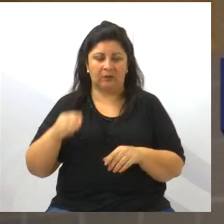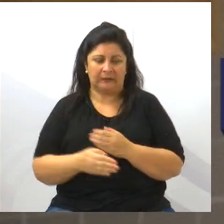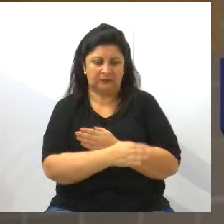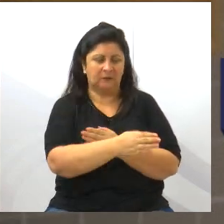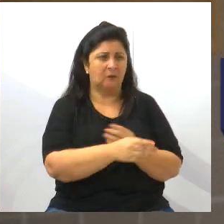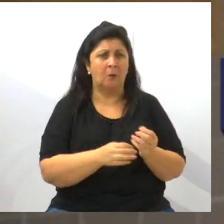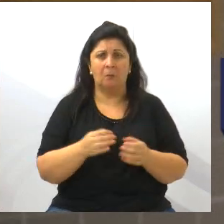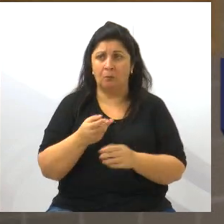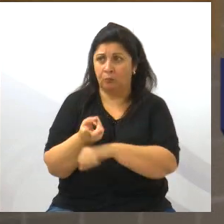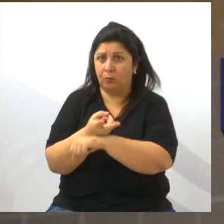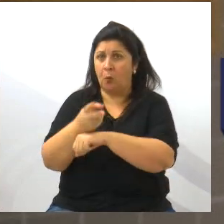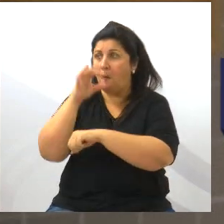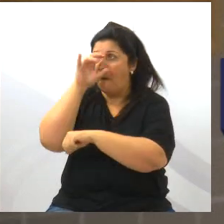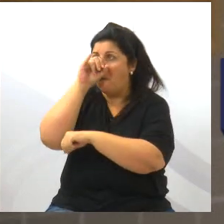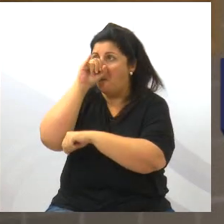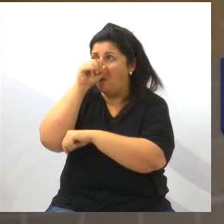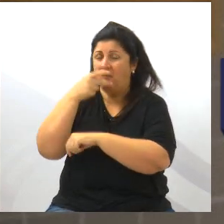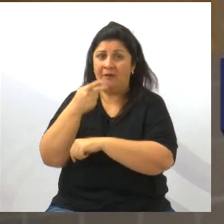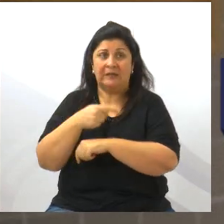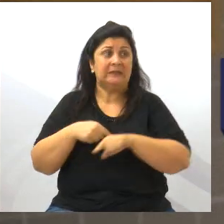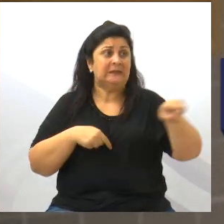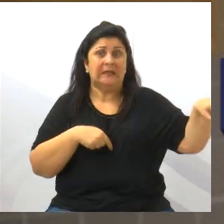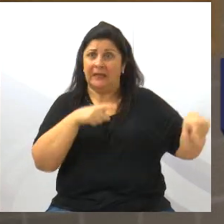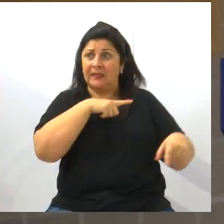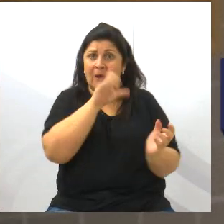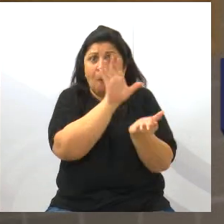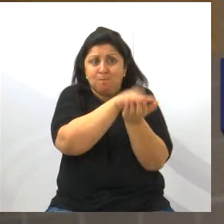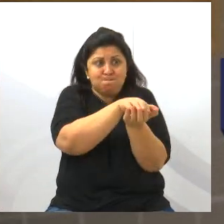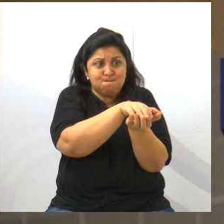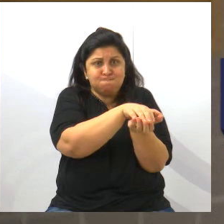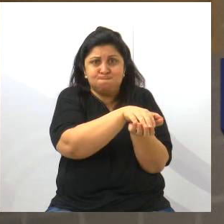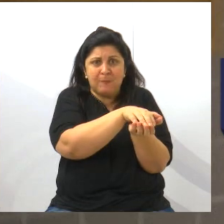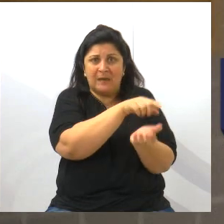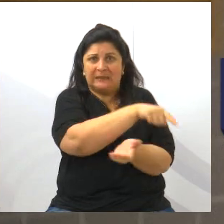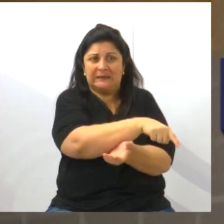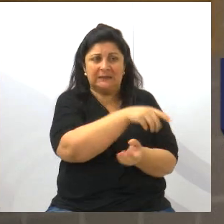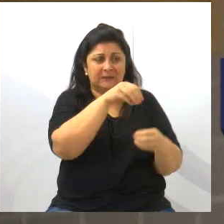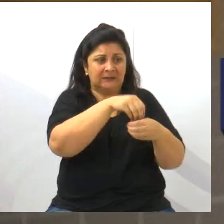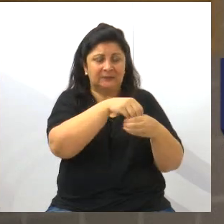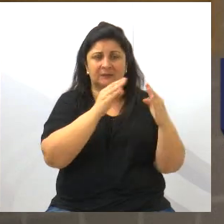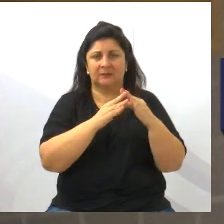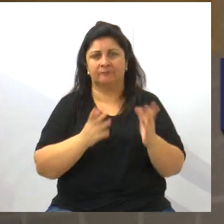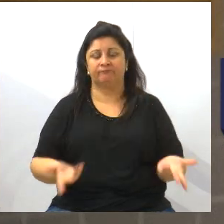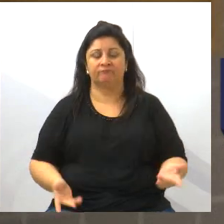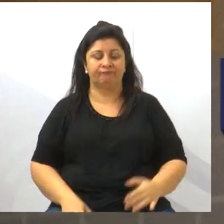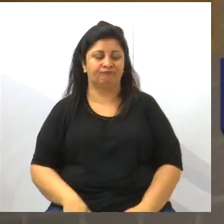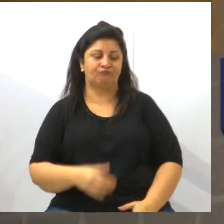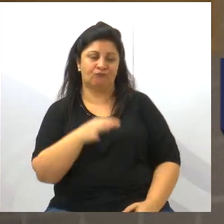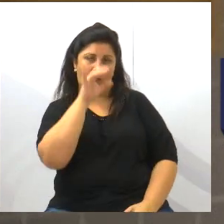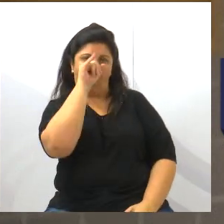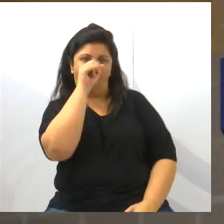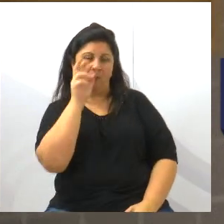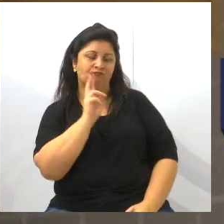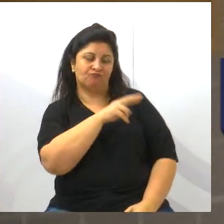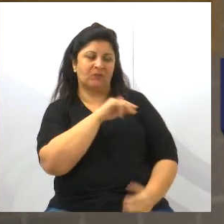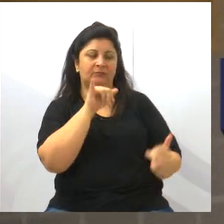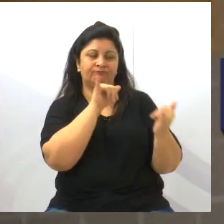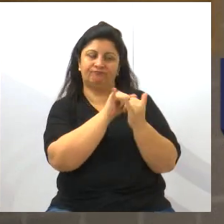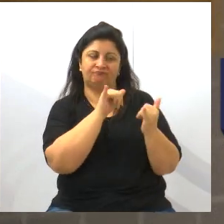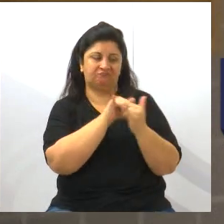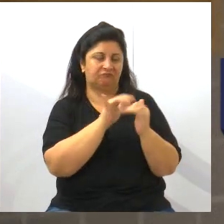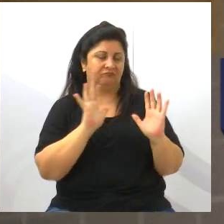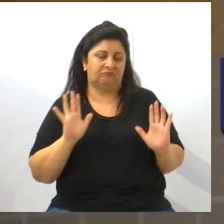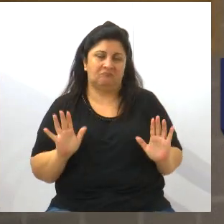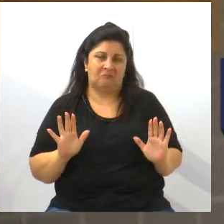e disse: há uma ratoeira na casa, há uma ratoeira. Desculpe-me, senhor rato, disse o